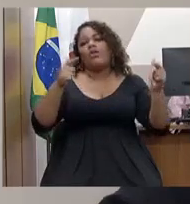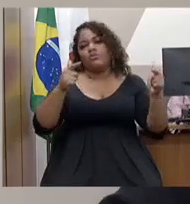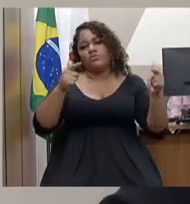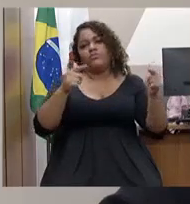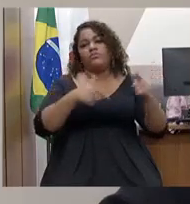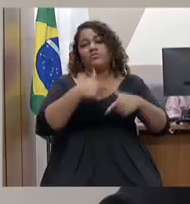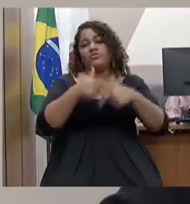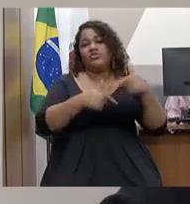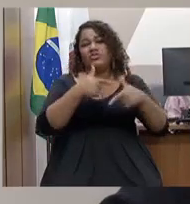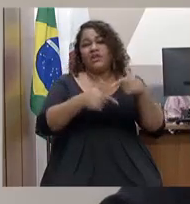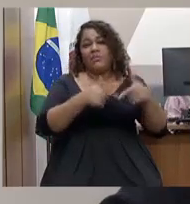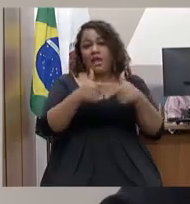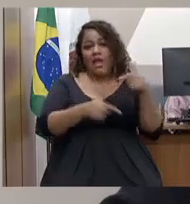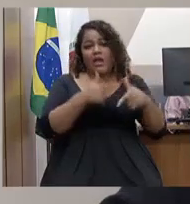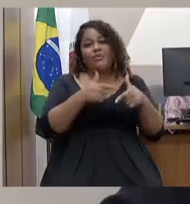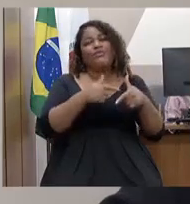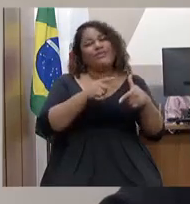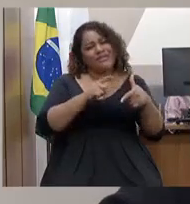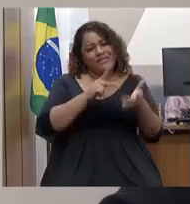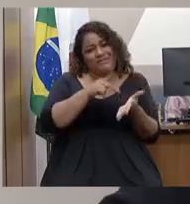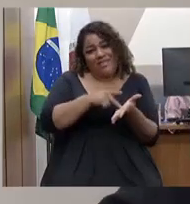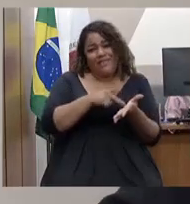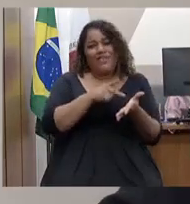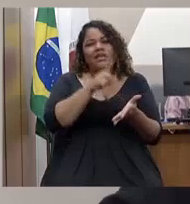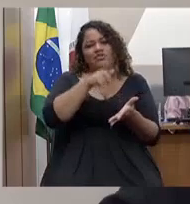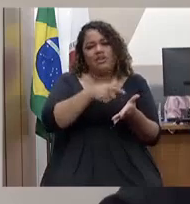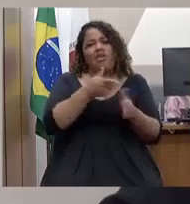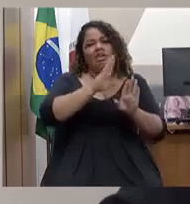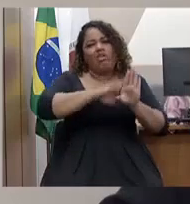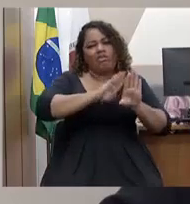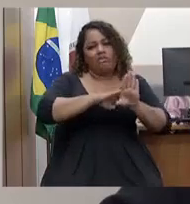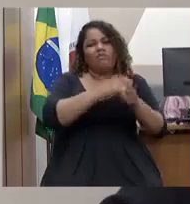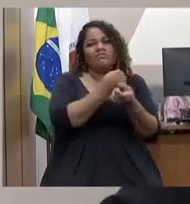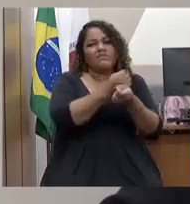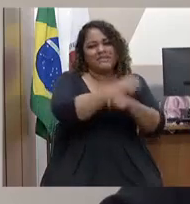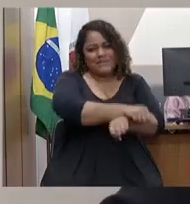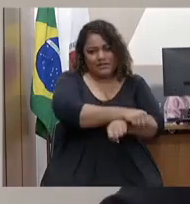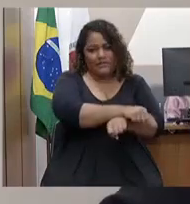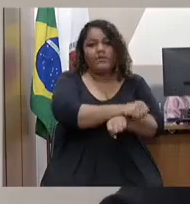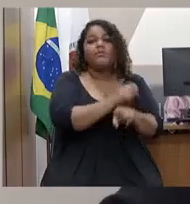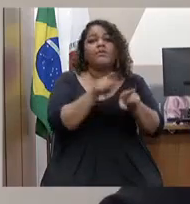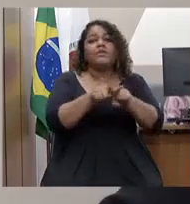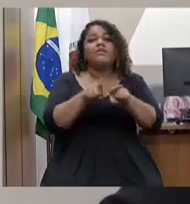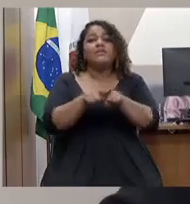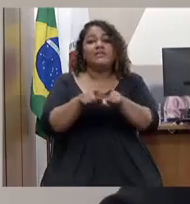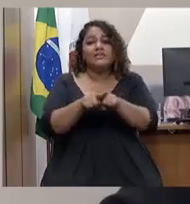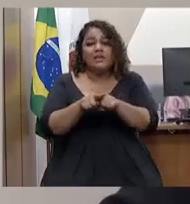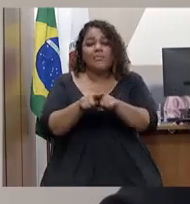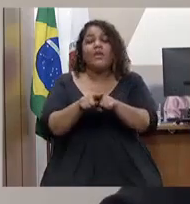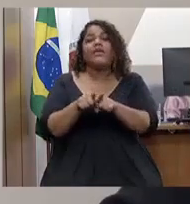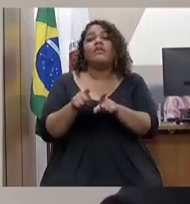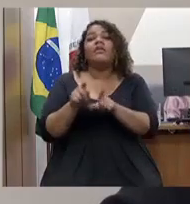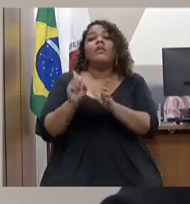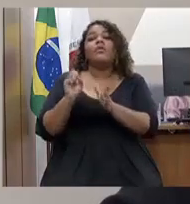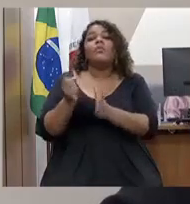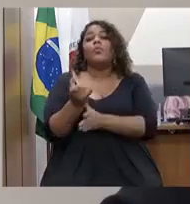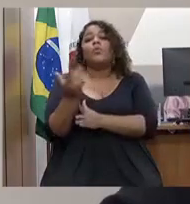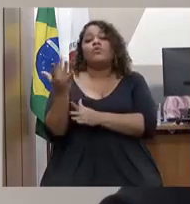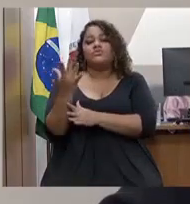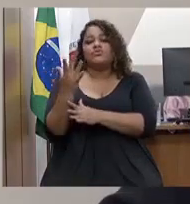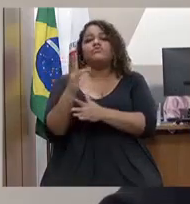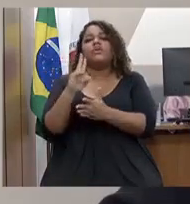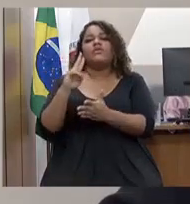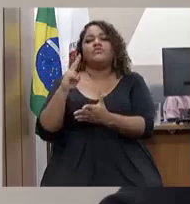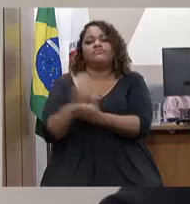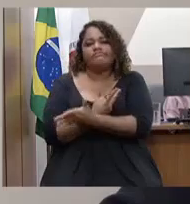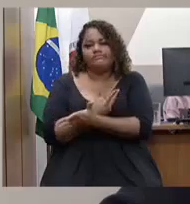análogo a escravidão e também um aumento do número de acidente de trabalho de problemas de saúde do